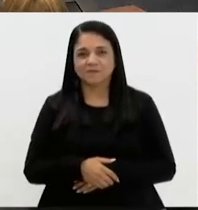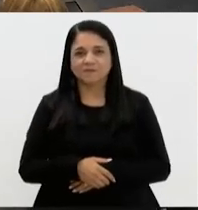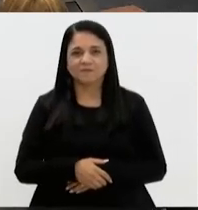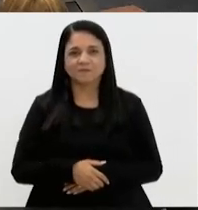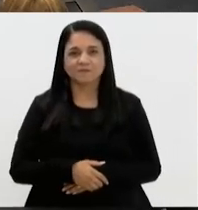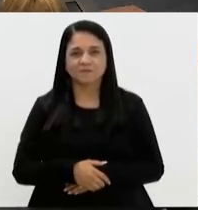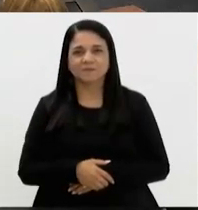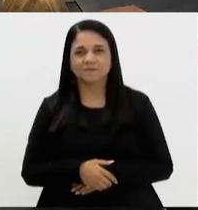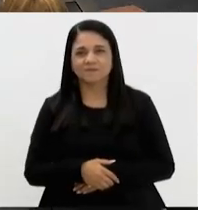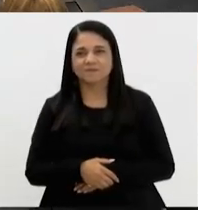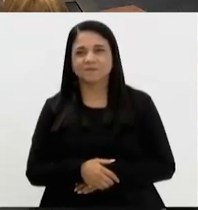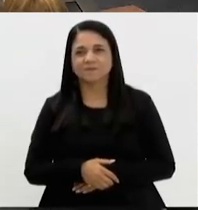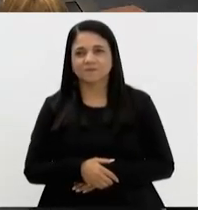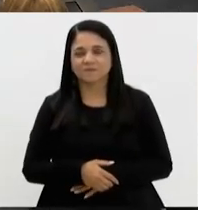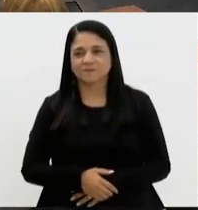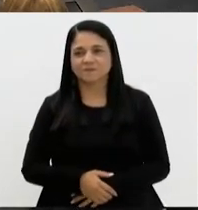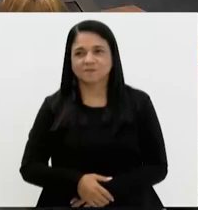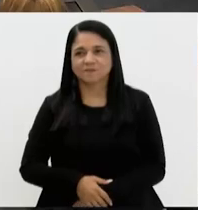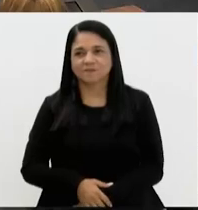participantes